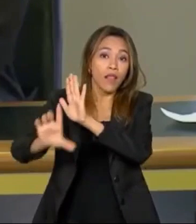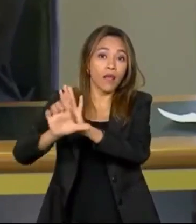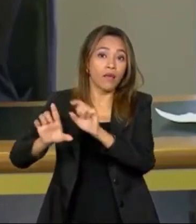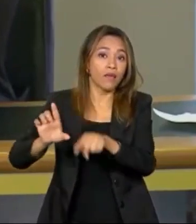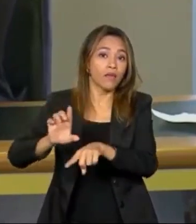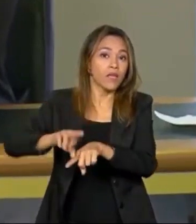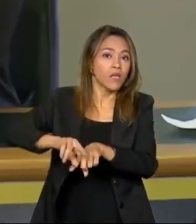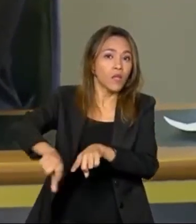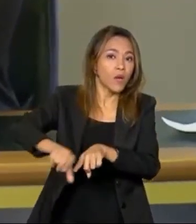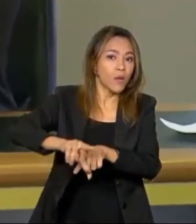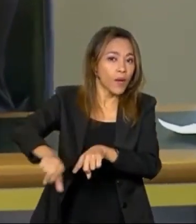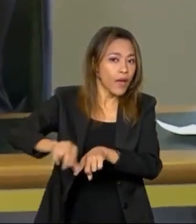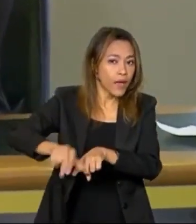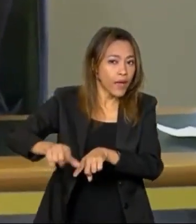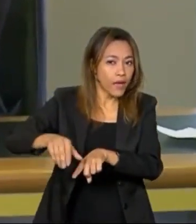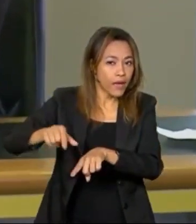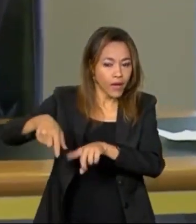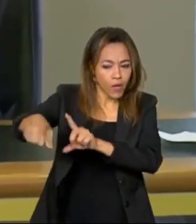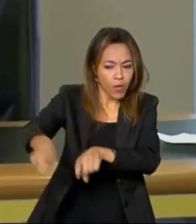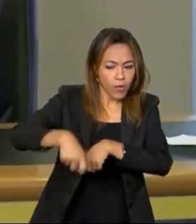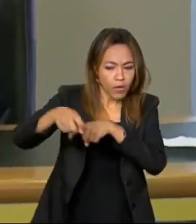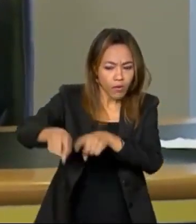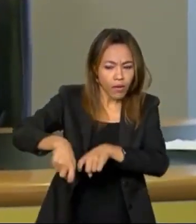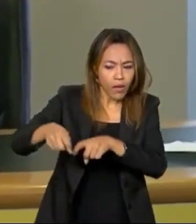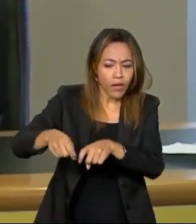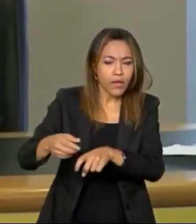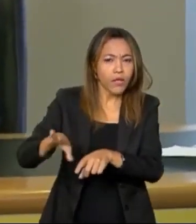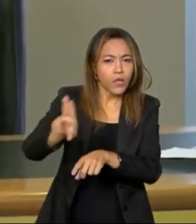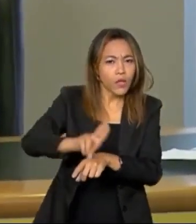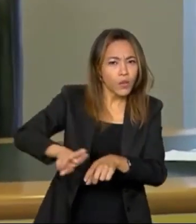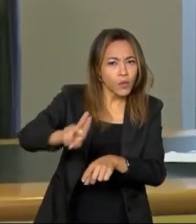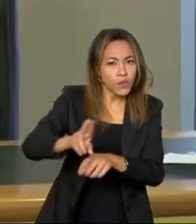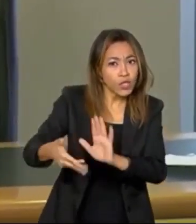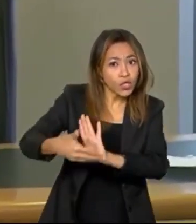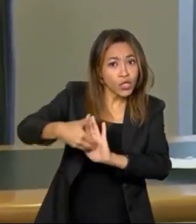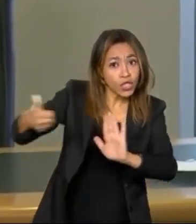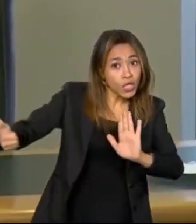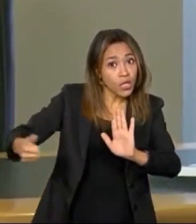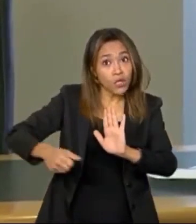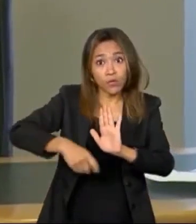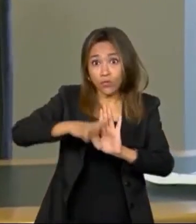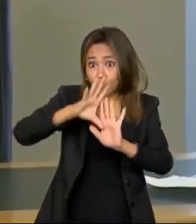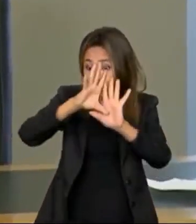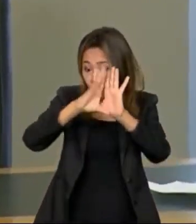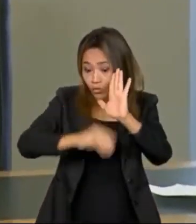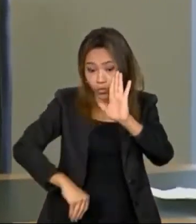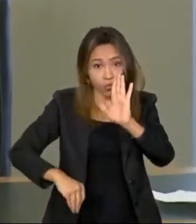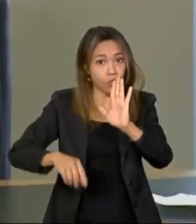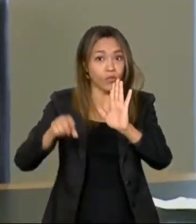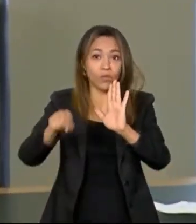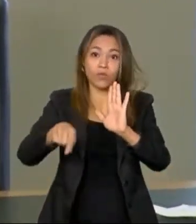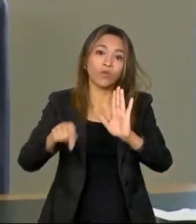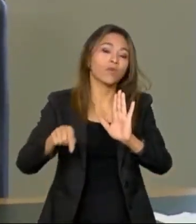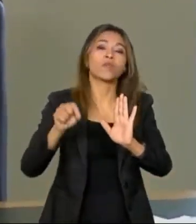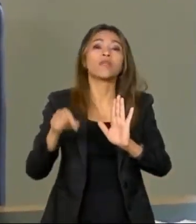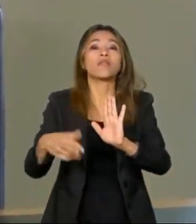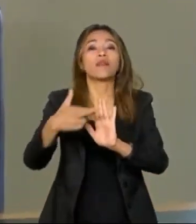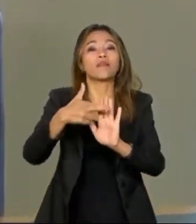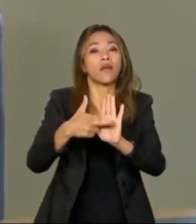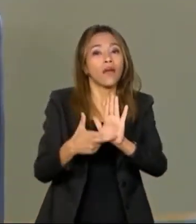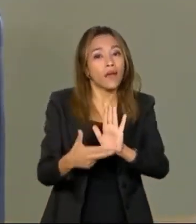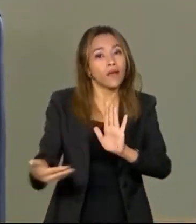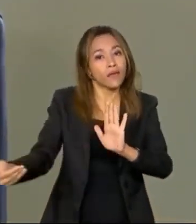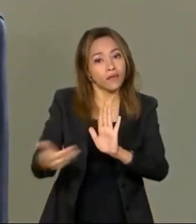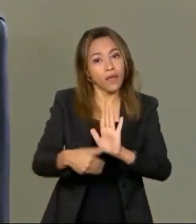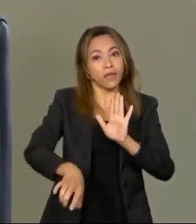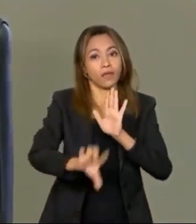produção agropecuária, bem como aquelas relacionadas ao uso alternativo do solo. Basicamente, tirando todo o agronegócio, os grandes frigoríficos, das regras da lei